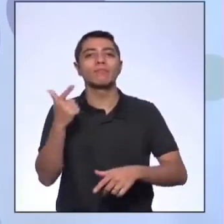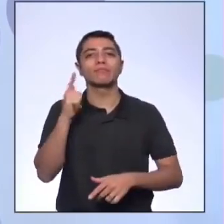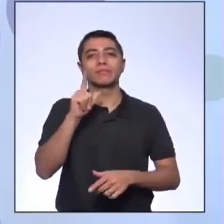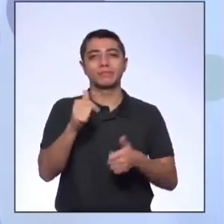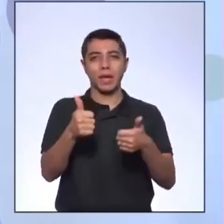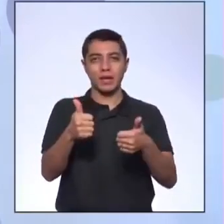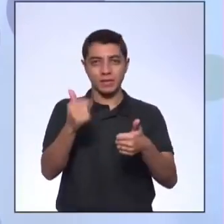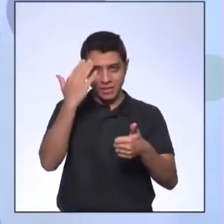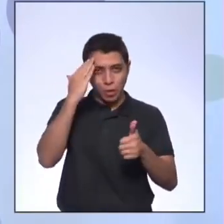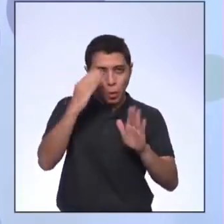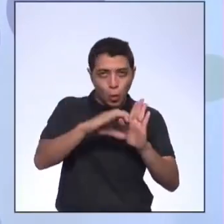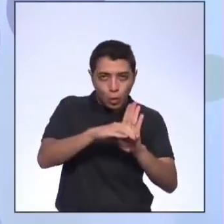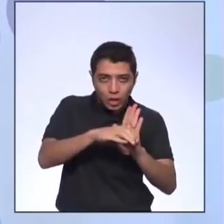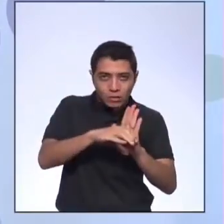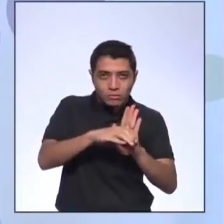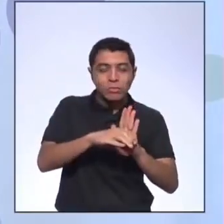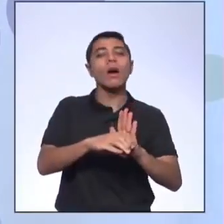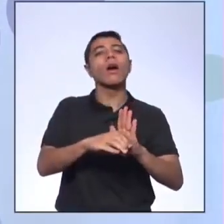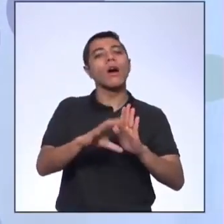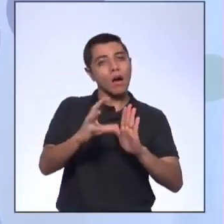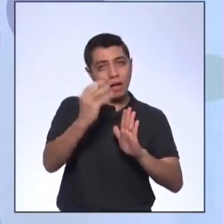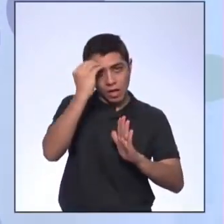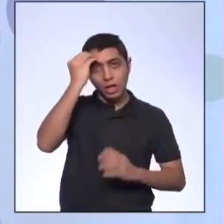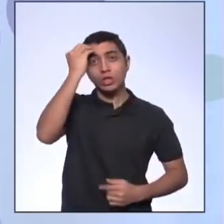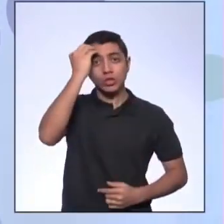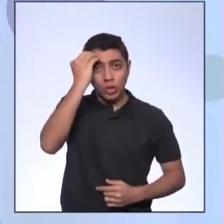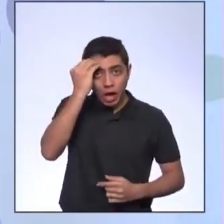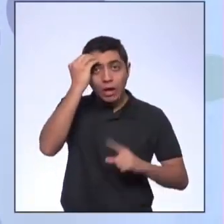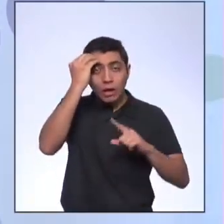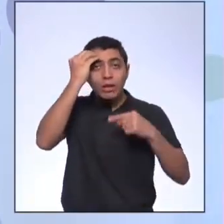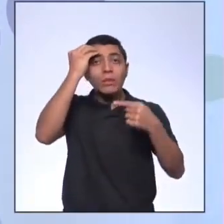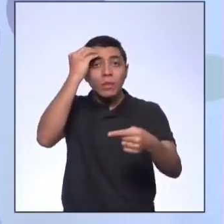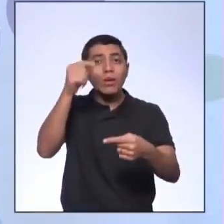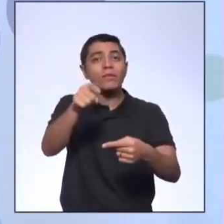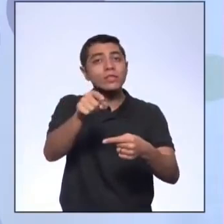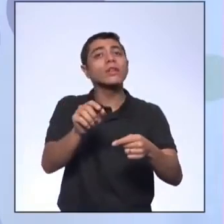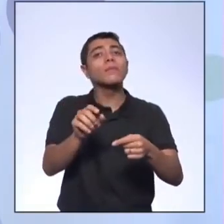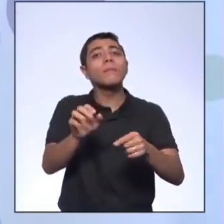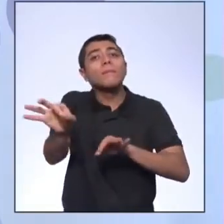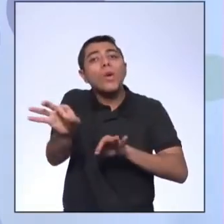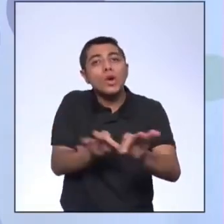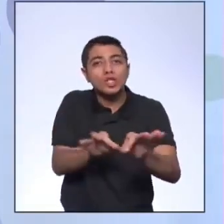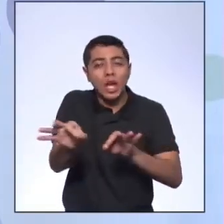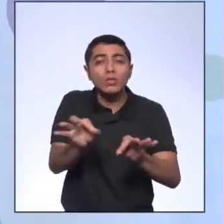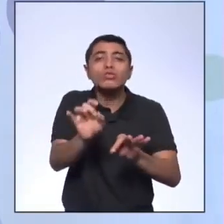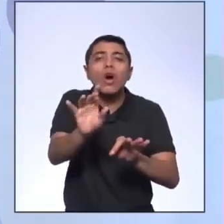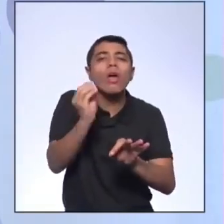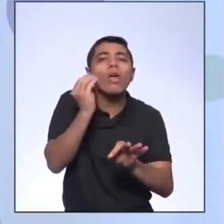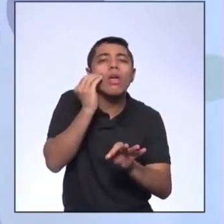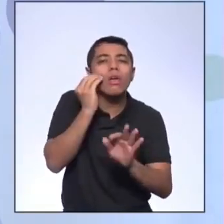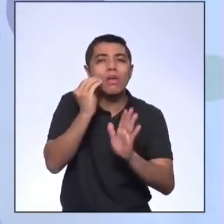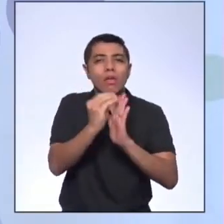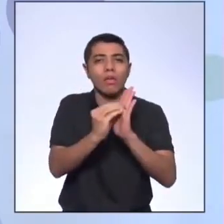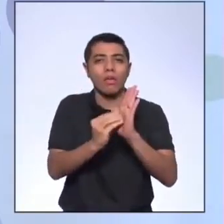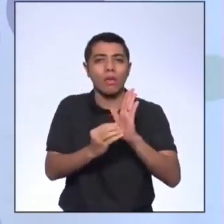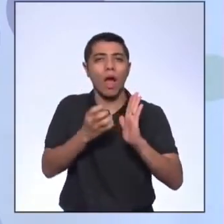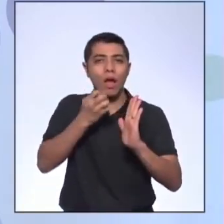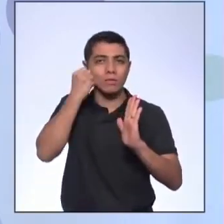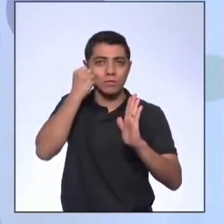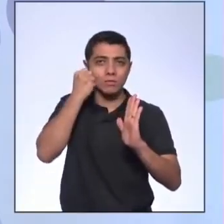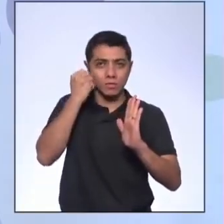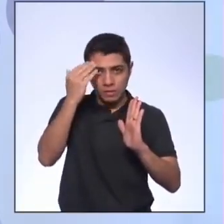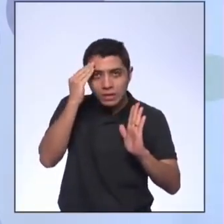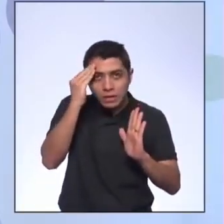ação sistêmica, né, vocês irão, então, realizar apenas o esboço de um projeto. Lembra que a gente viu lá na primeira aula como é que a gente faz